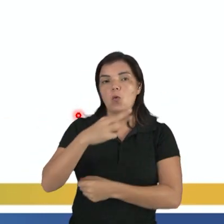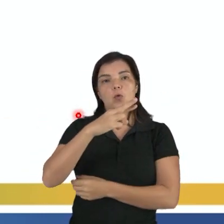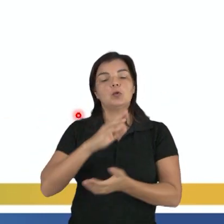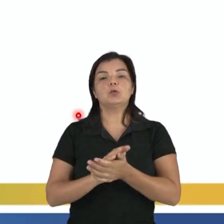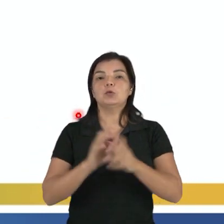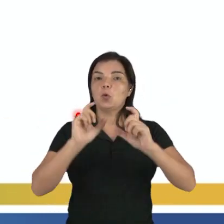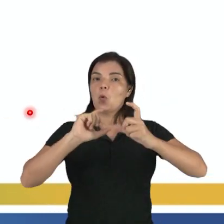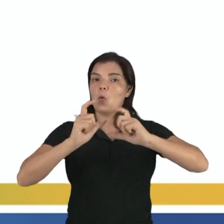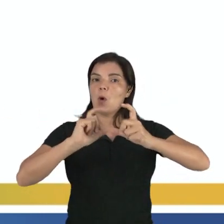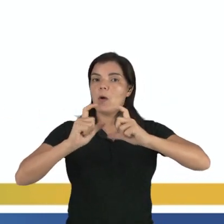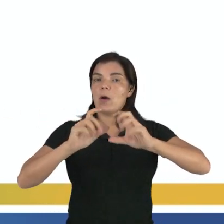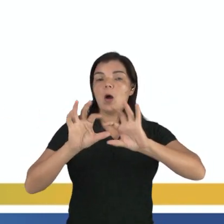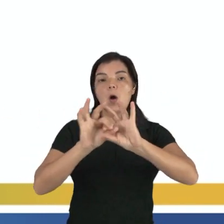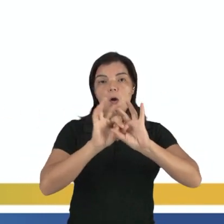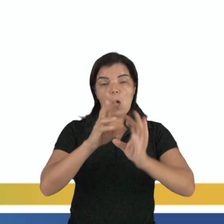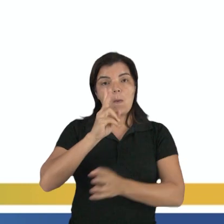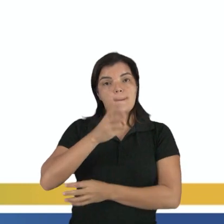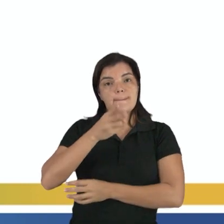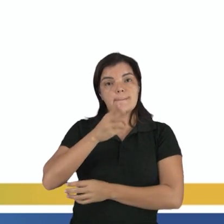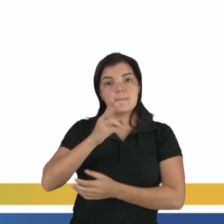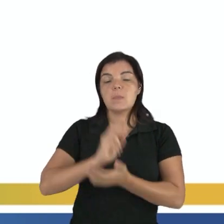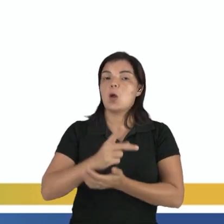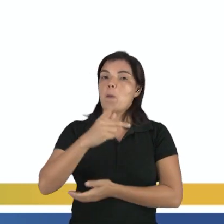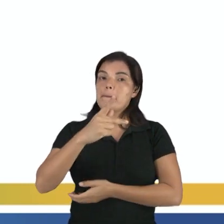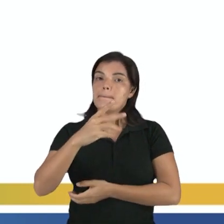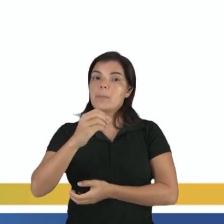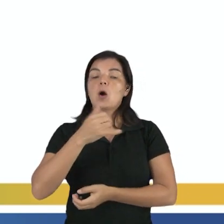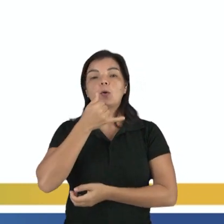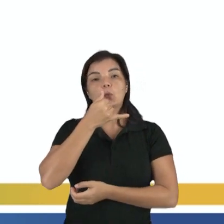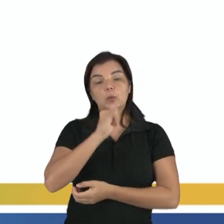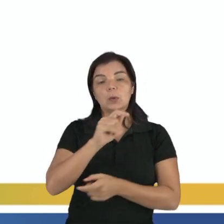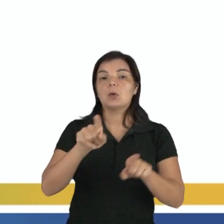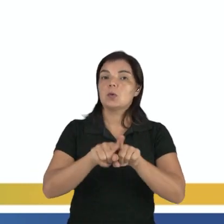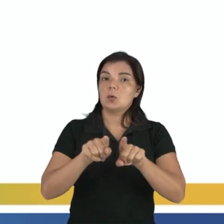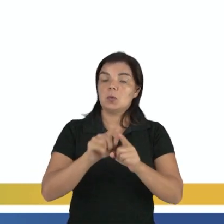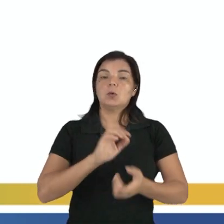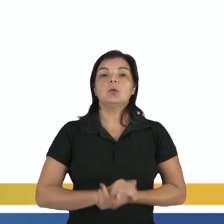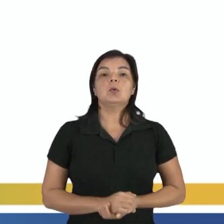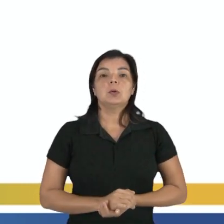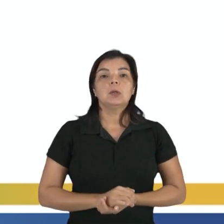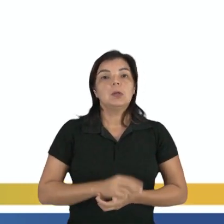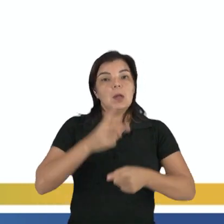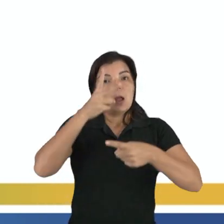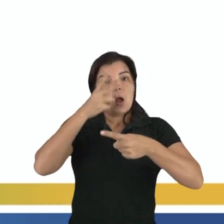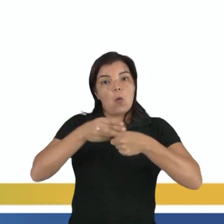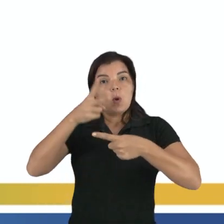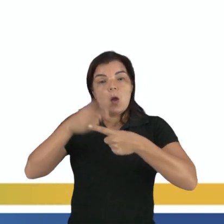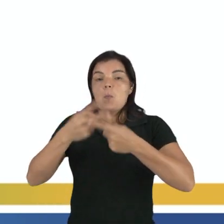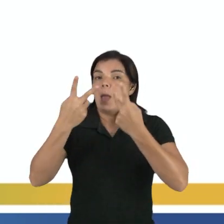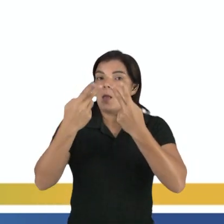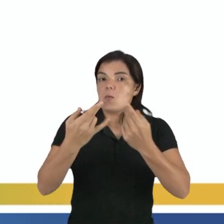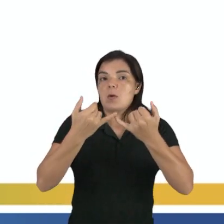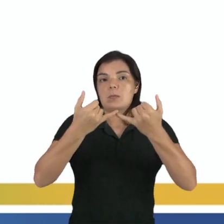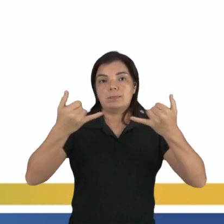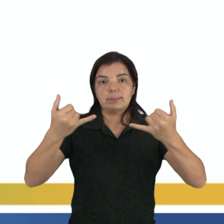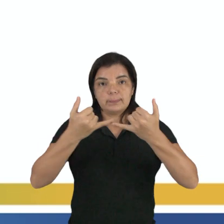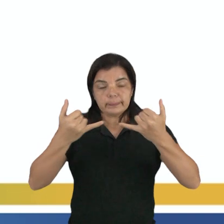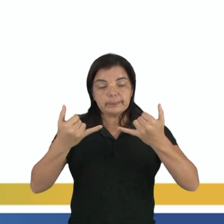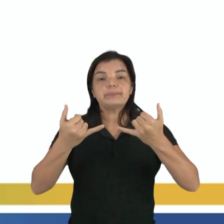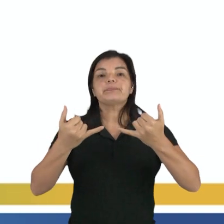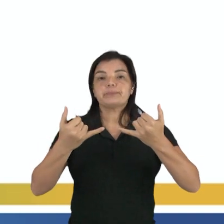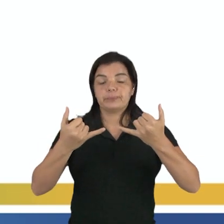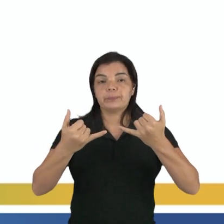resistores da associação eles ficam ligados ao mesmo ontem se ao elétrico então enquanto no em série é a mesma corrente